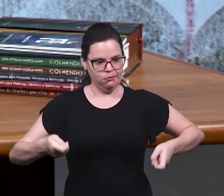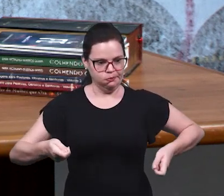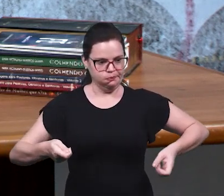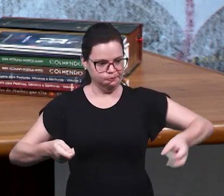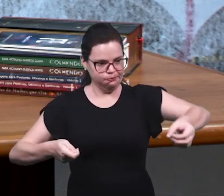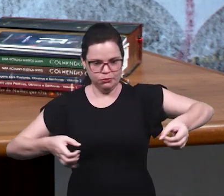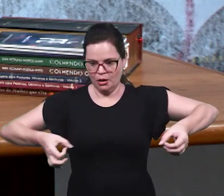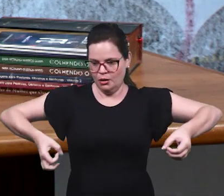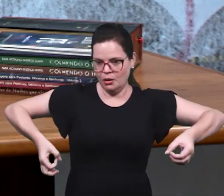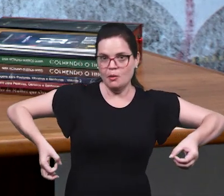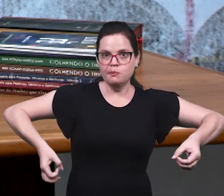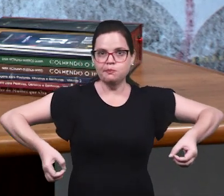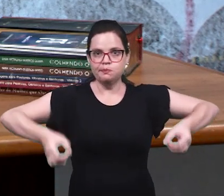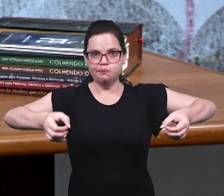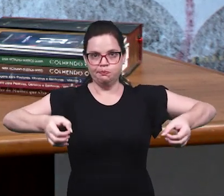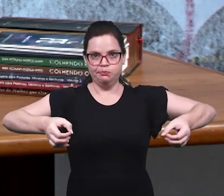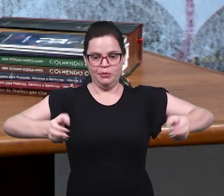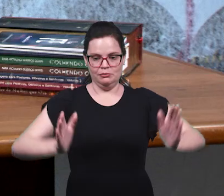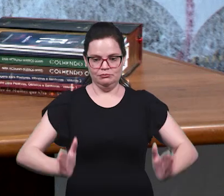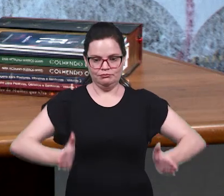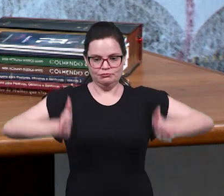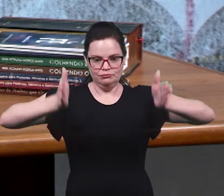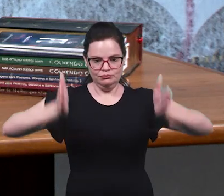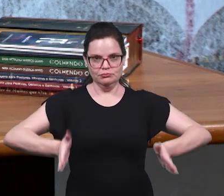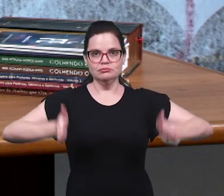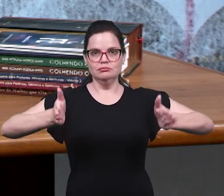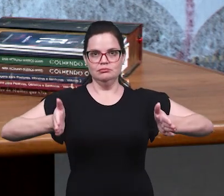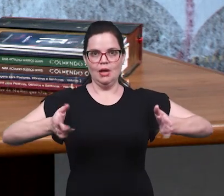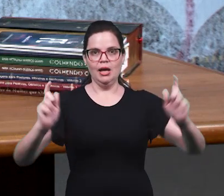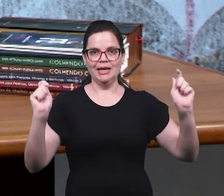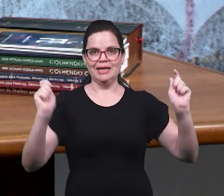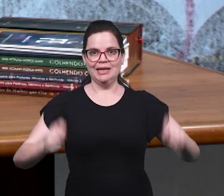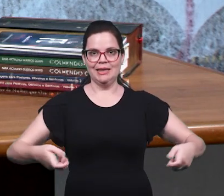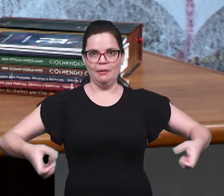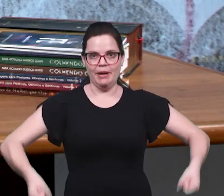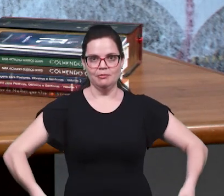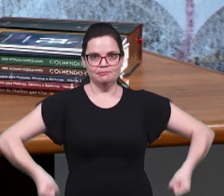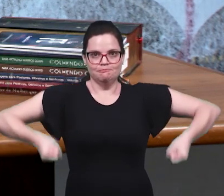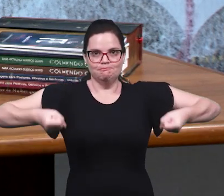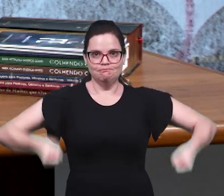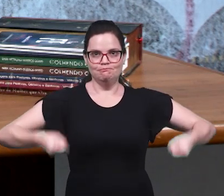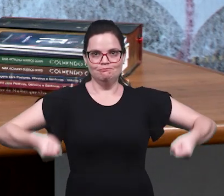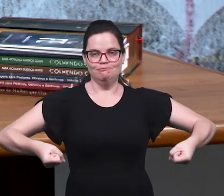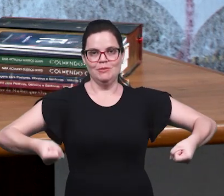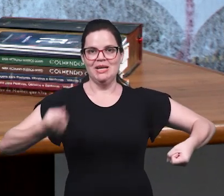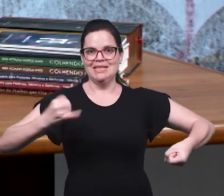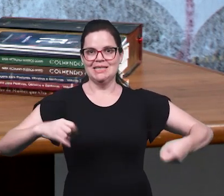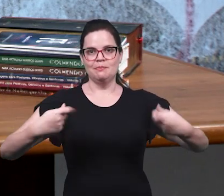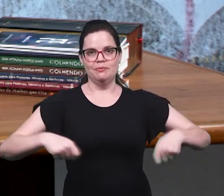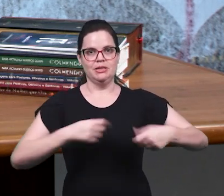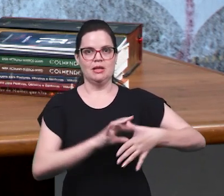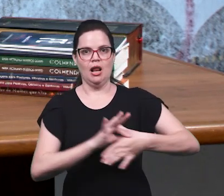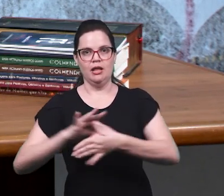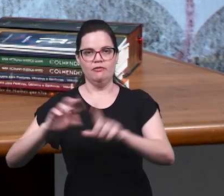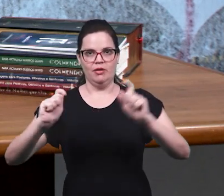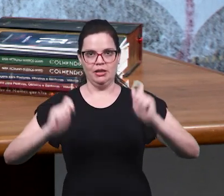de maneira que os varais estejam de ambos os lados do altar quando for